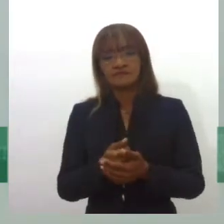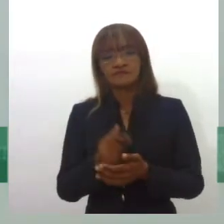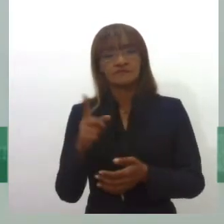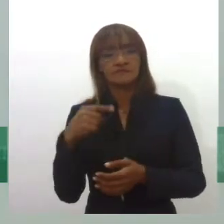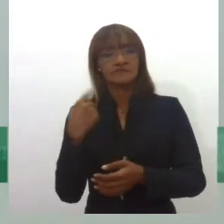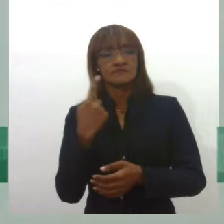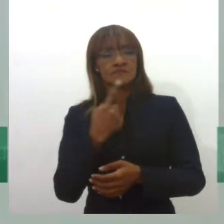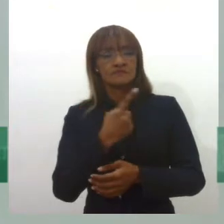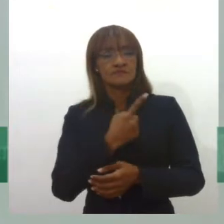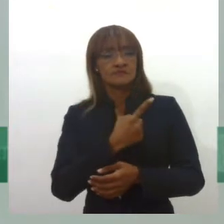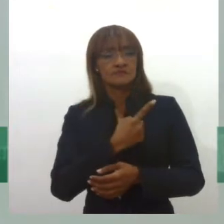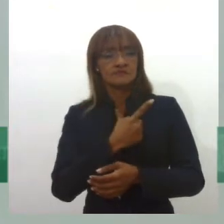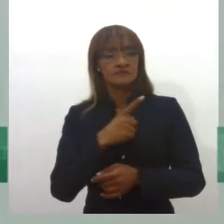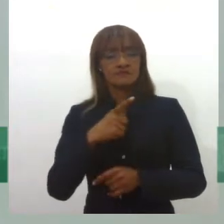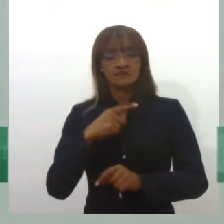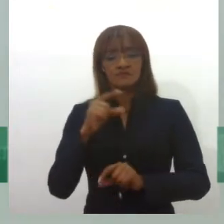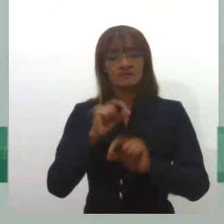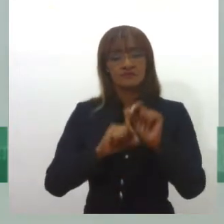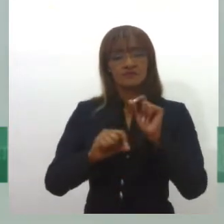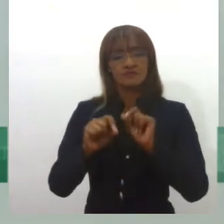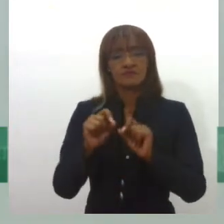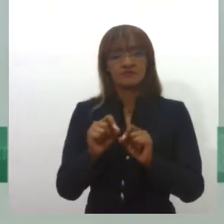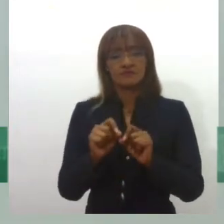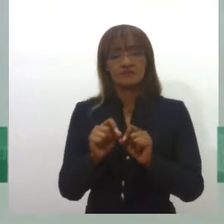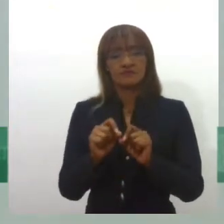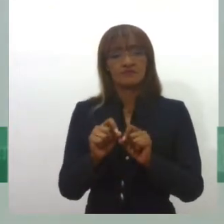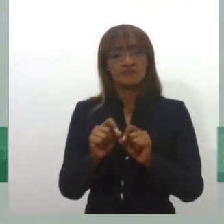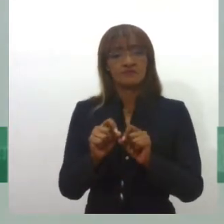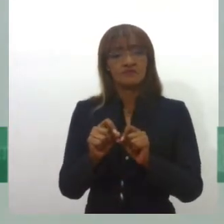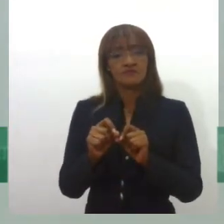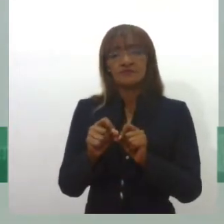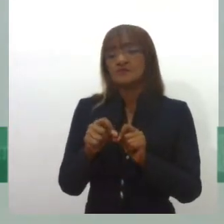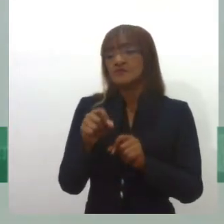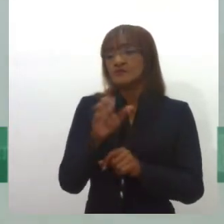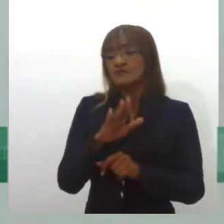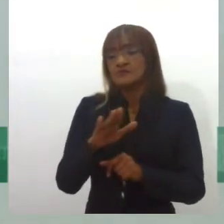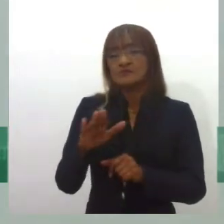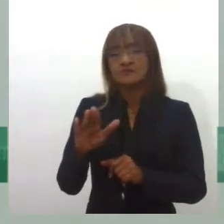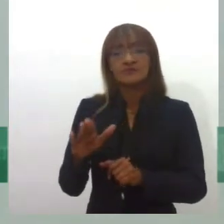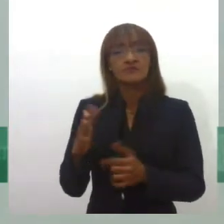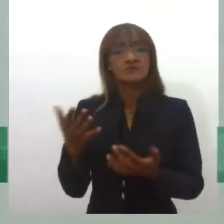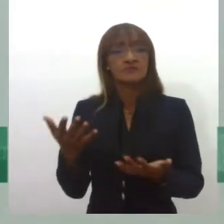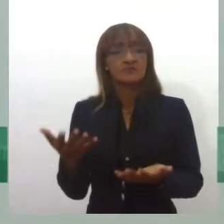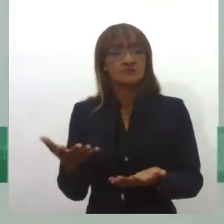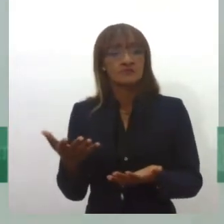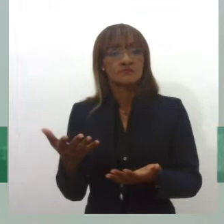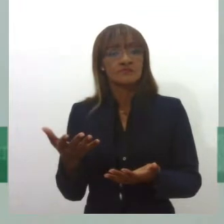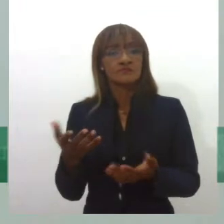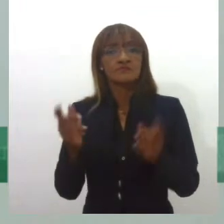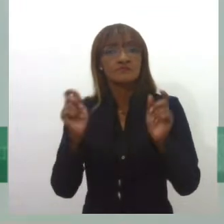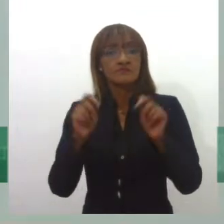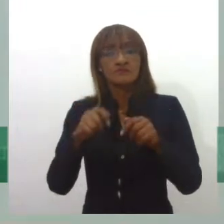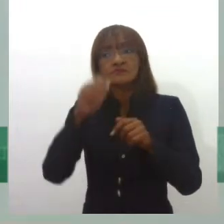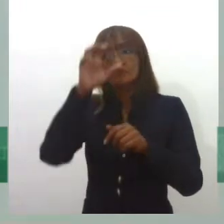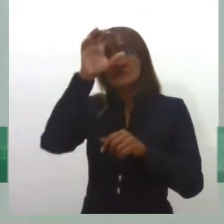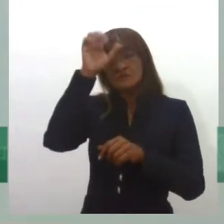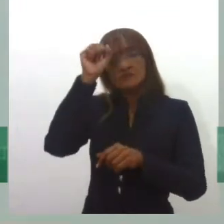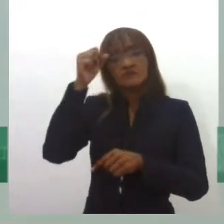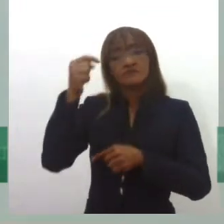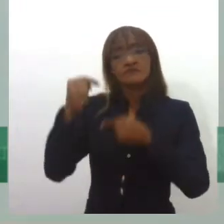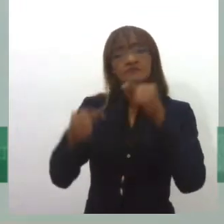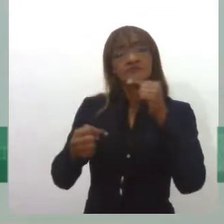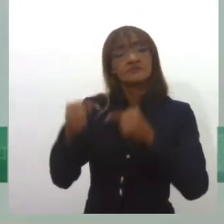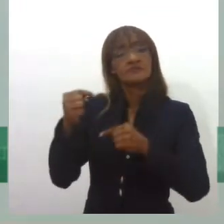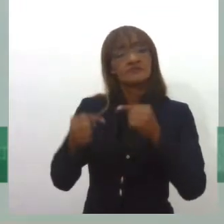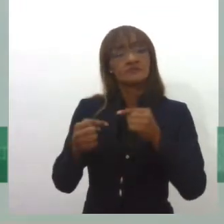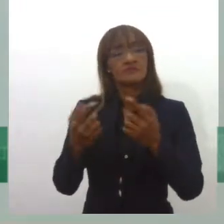uma formação nova, prevista, inclusive, na Convenção, né, de que as crianças discutam isso, né,